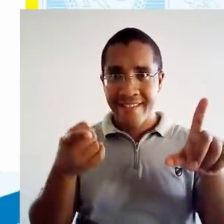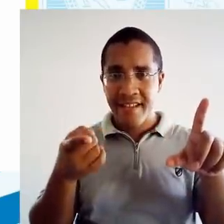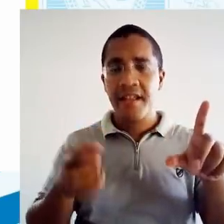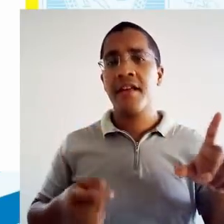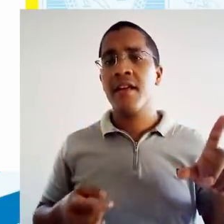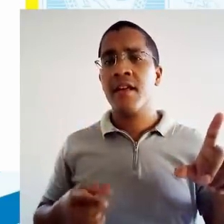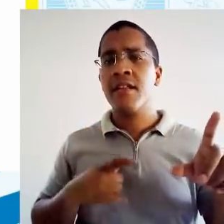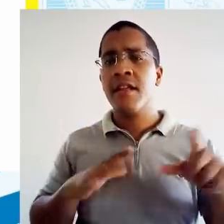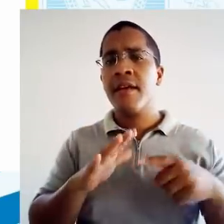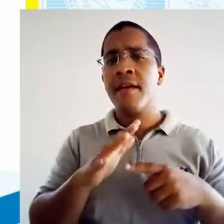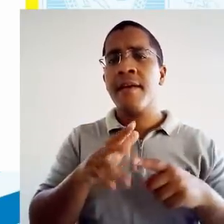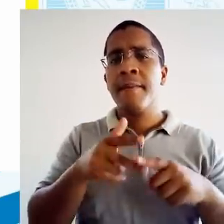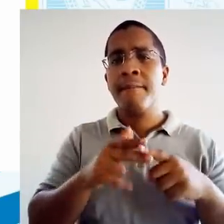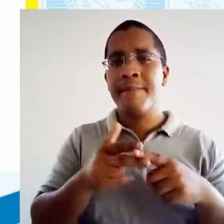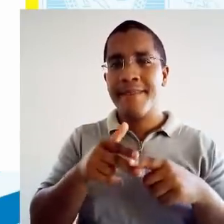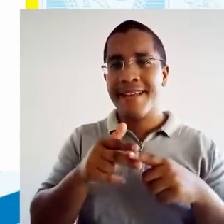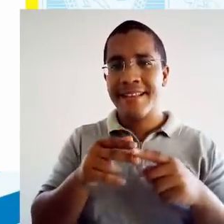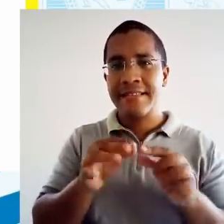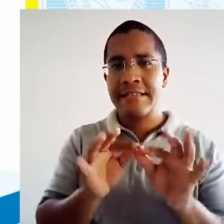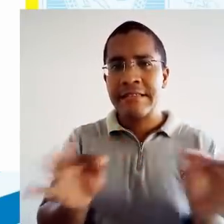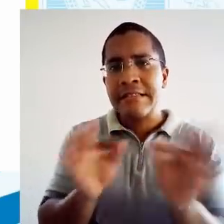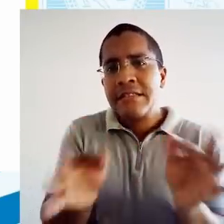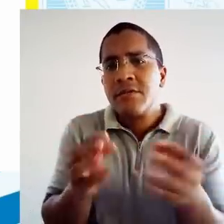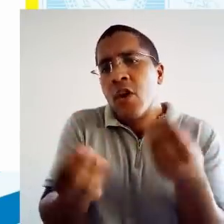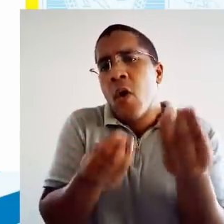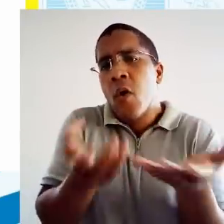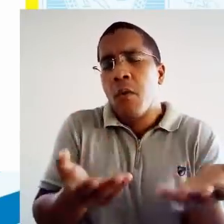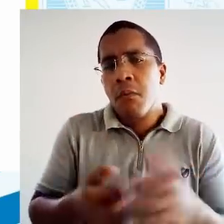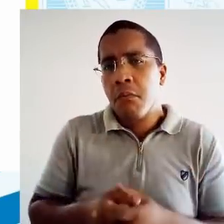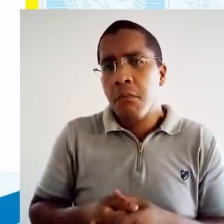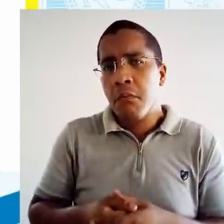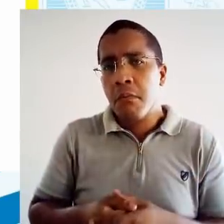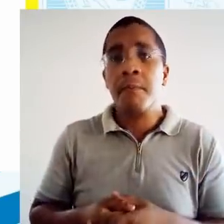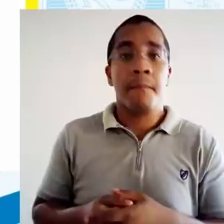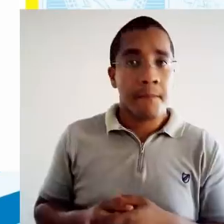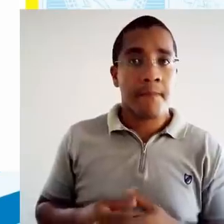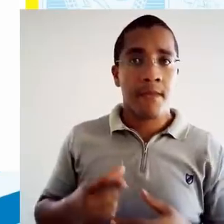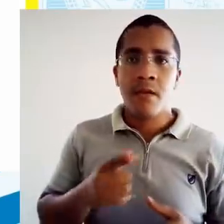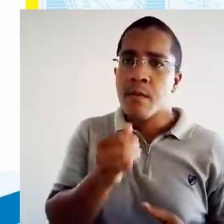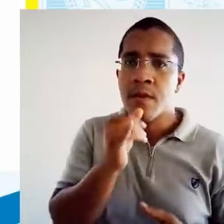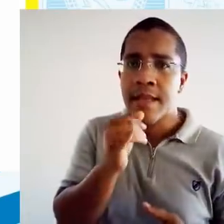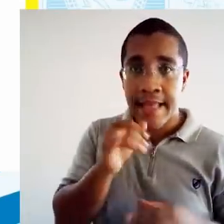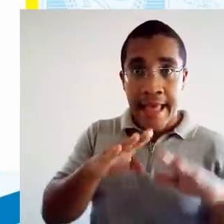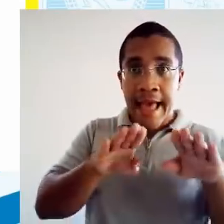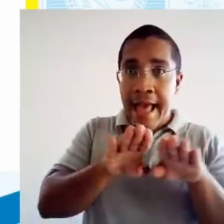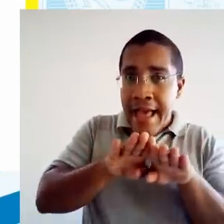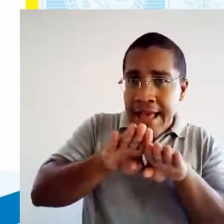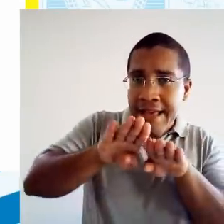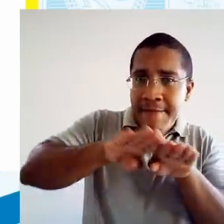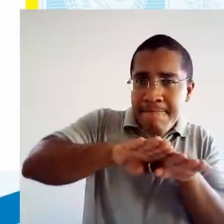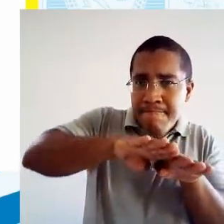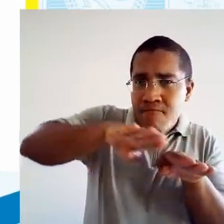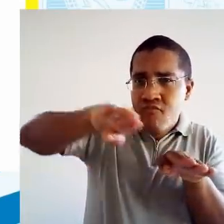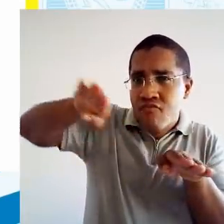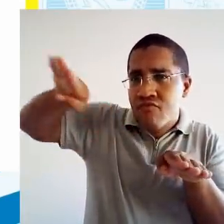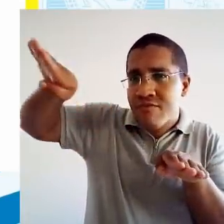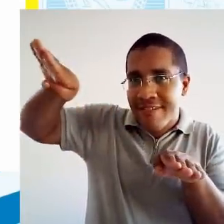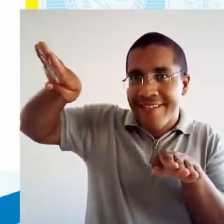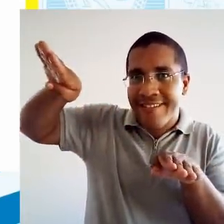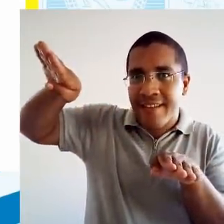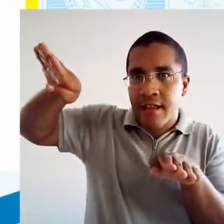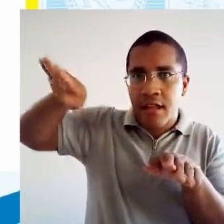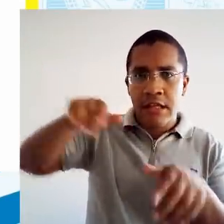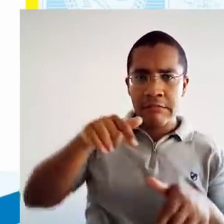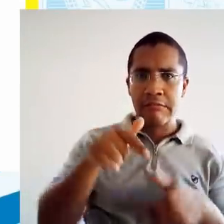né, sobre máquinas simples, o trabalho que é necessário para subir uma rampa, na realidade é